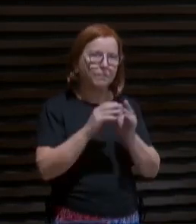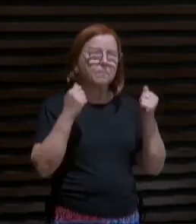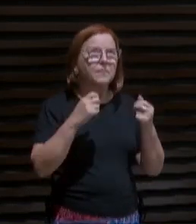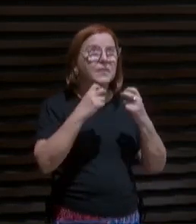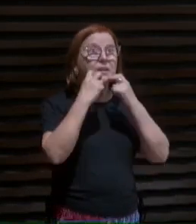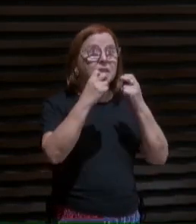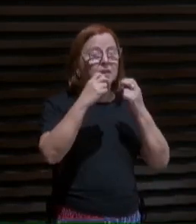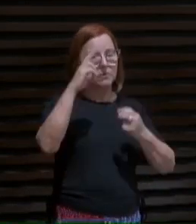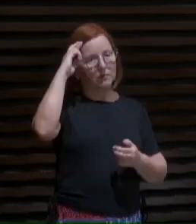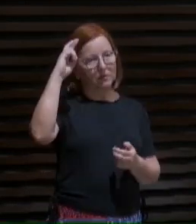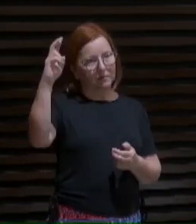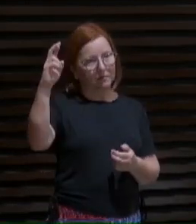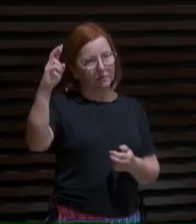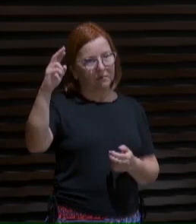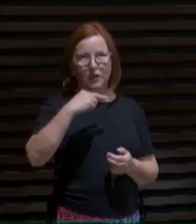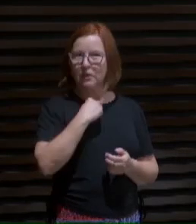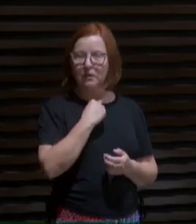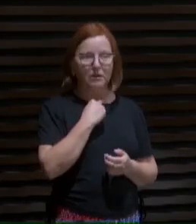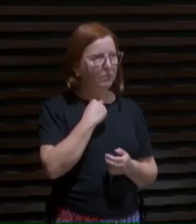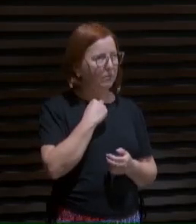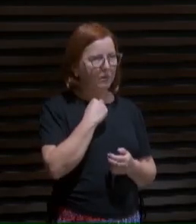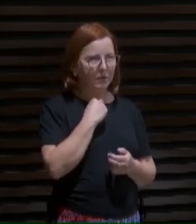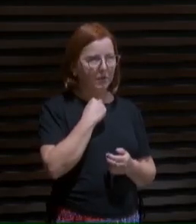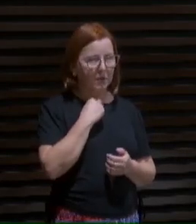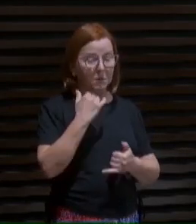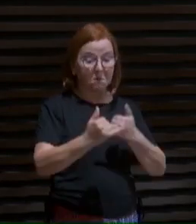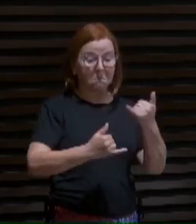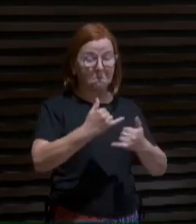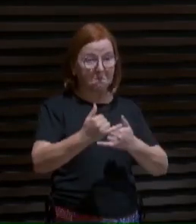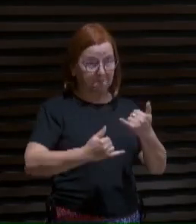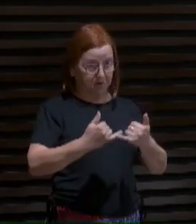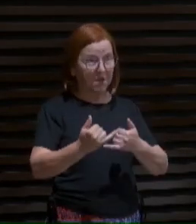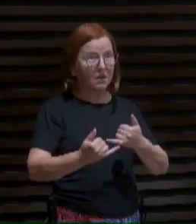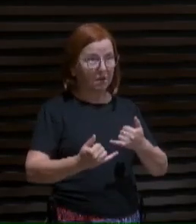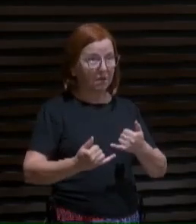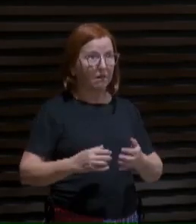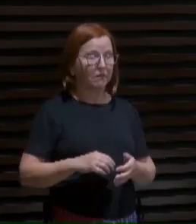Senhor. Nós não podemos ficar... Não brinque com o assunto.